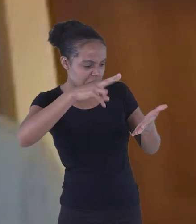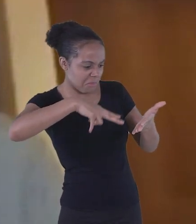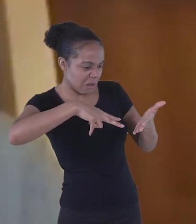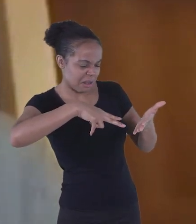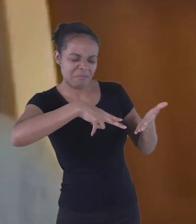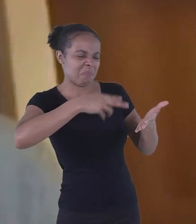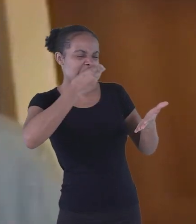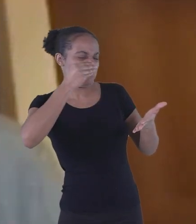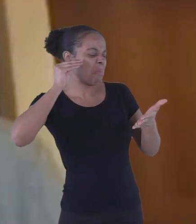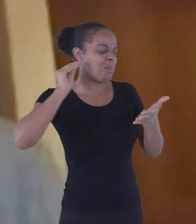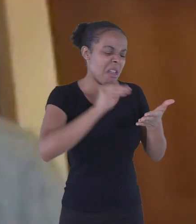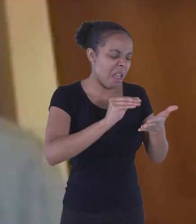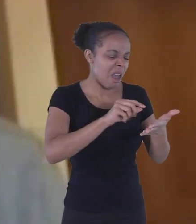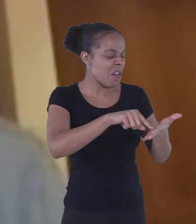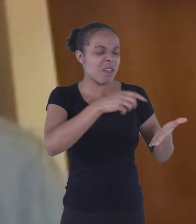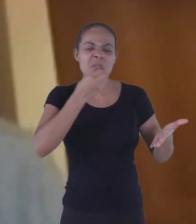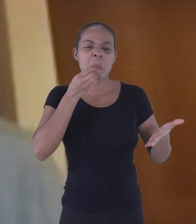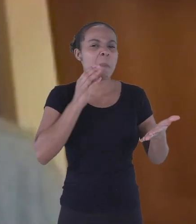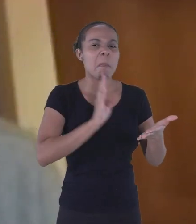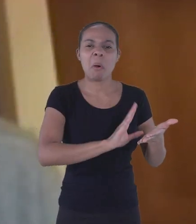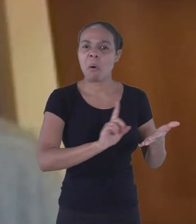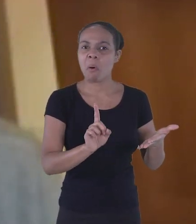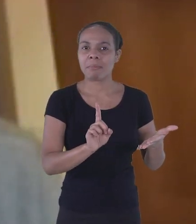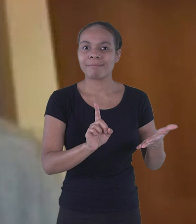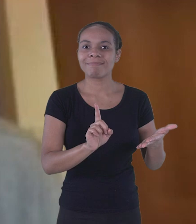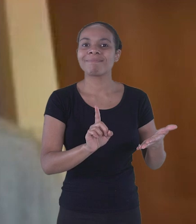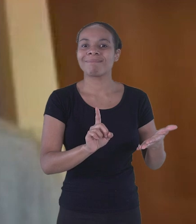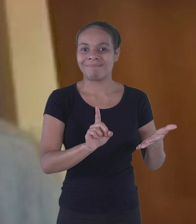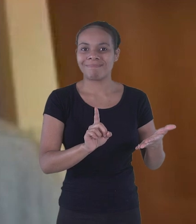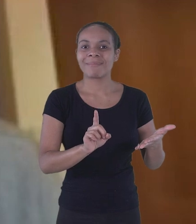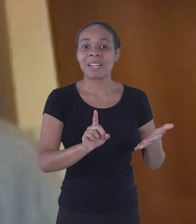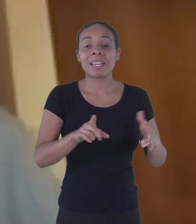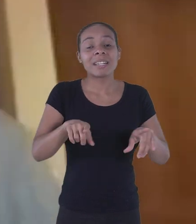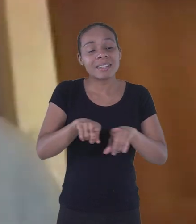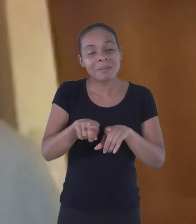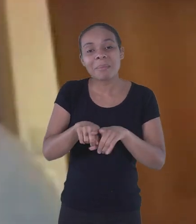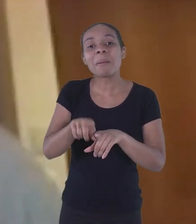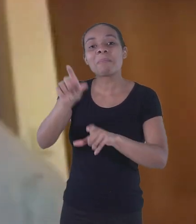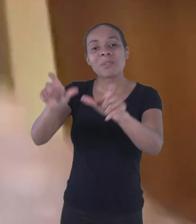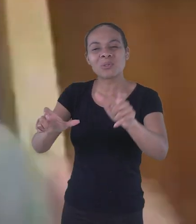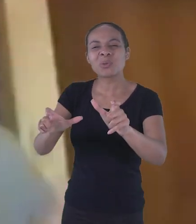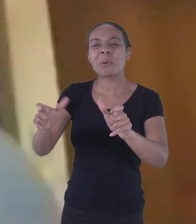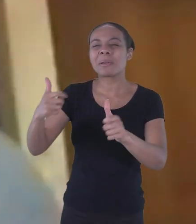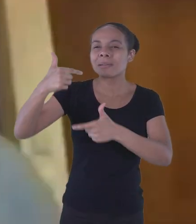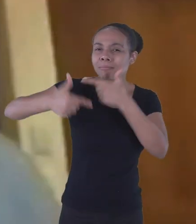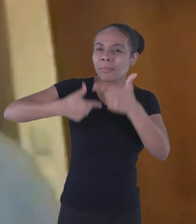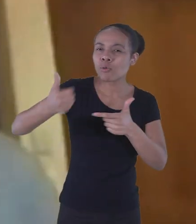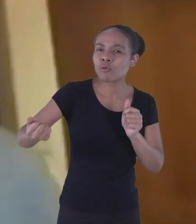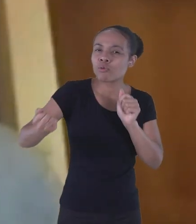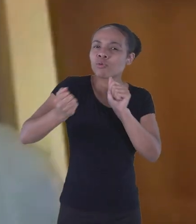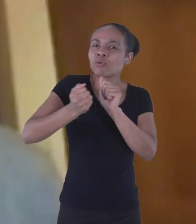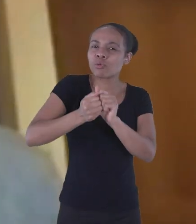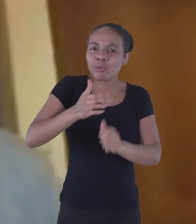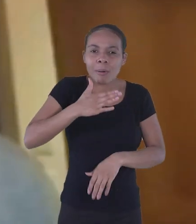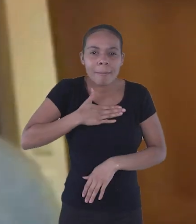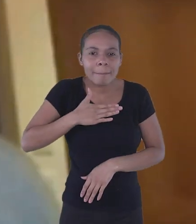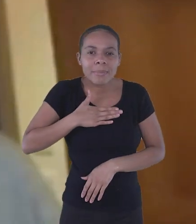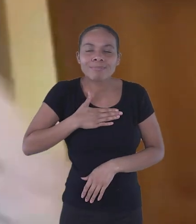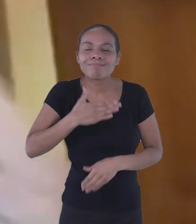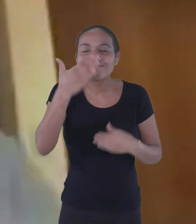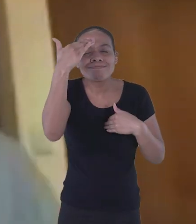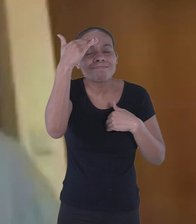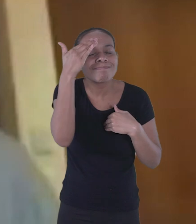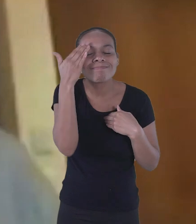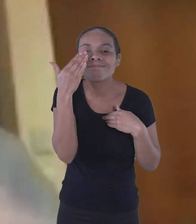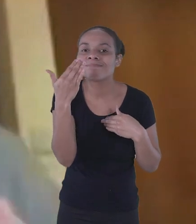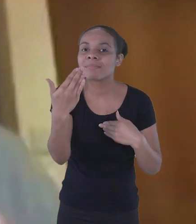E devo também a qualidade final aos editores que trabalharam comigo, porque os livros saem rapidamente de mim, depois